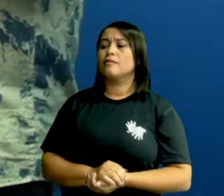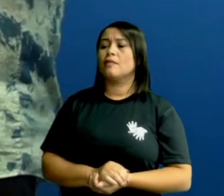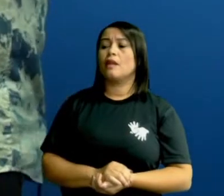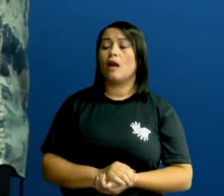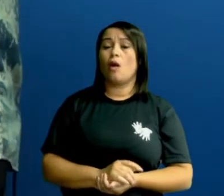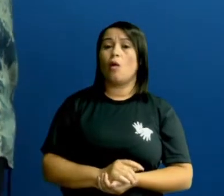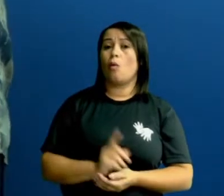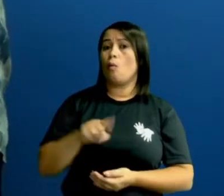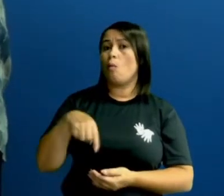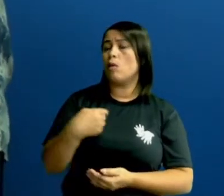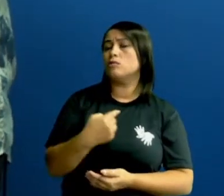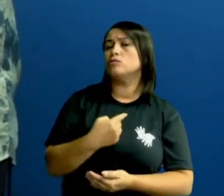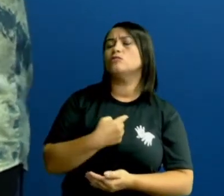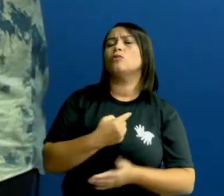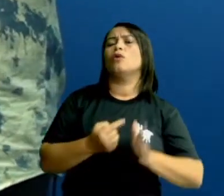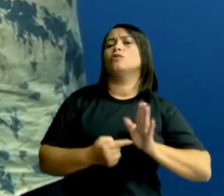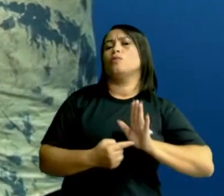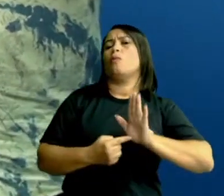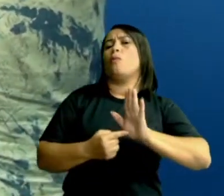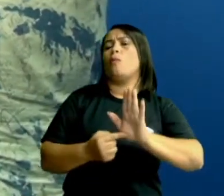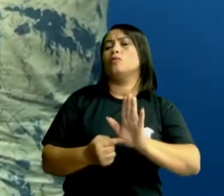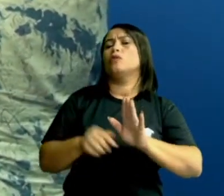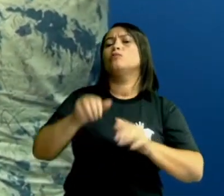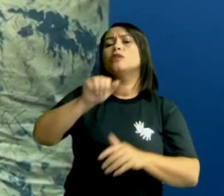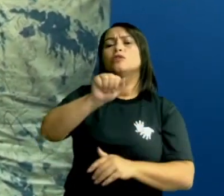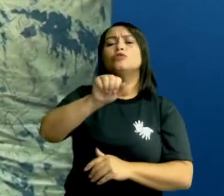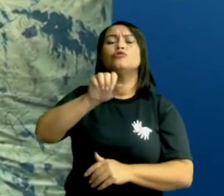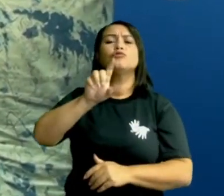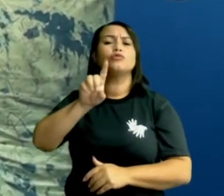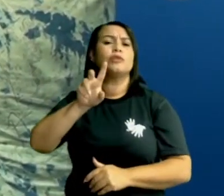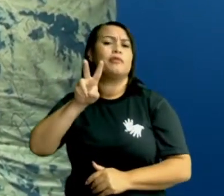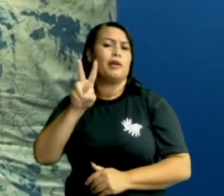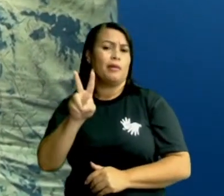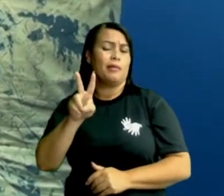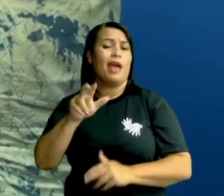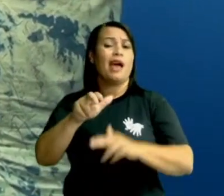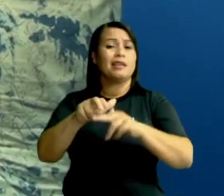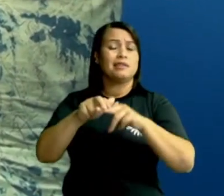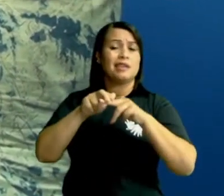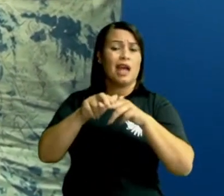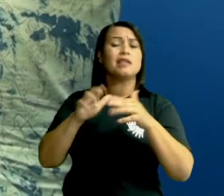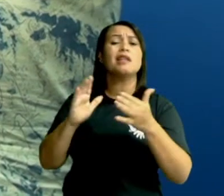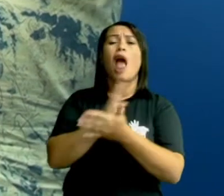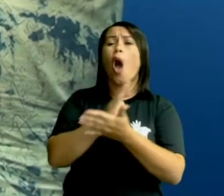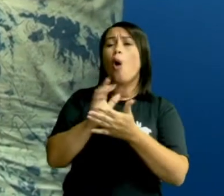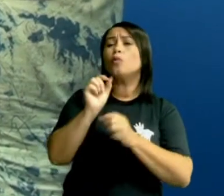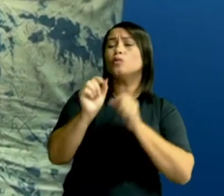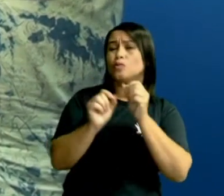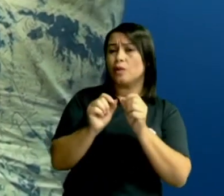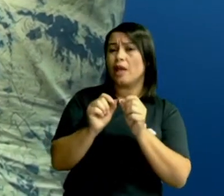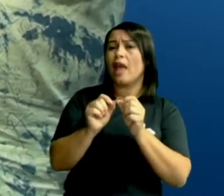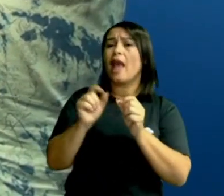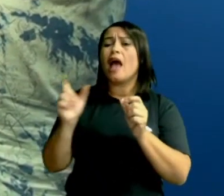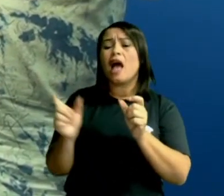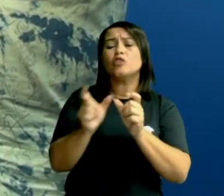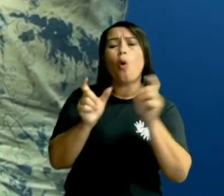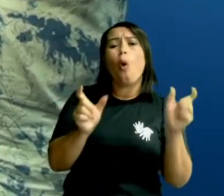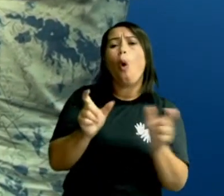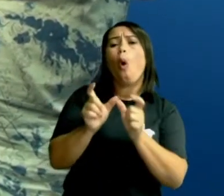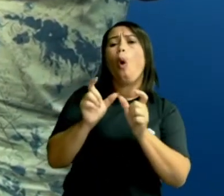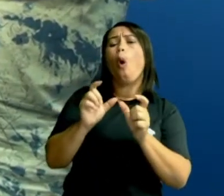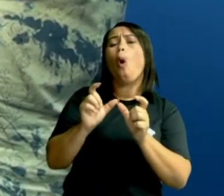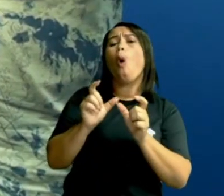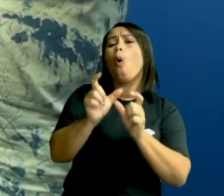Quando a gente trabalha com adjuntos adverbiais de causa, tem alguns elementos que são as conjunções de causa que mostram,